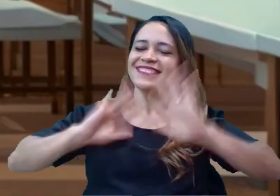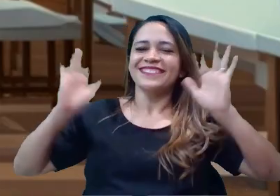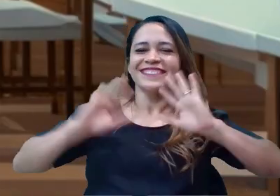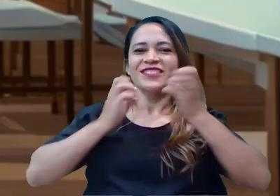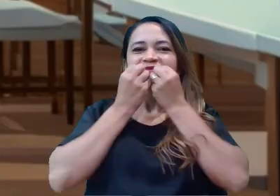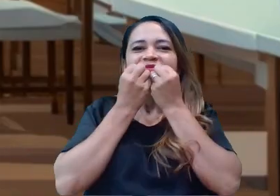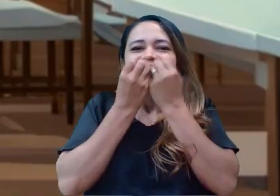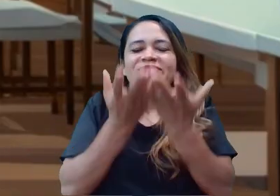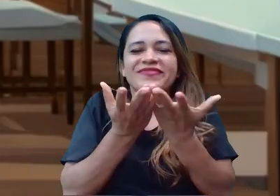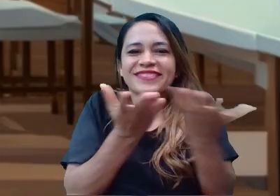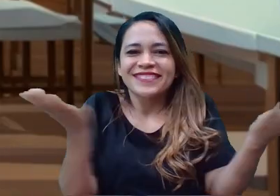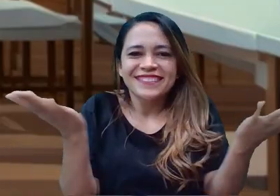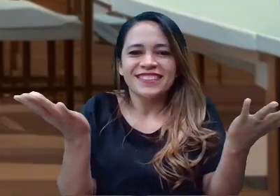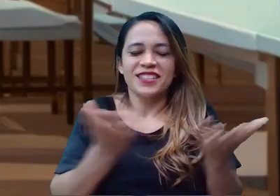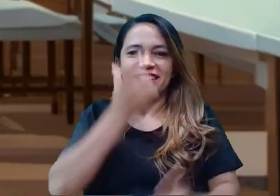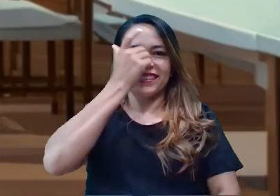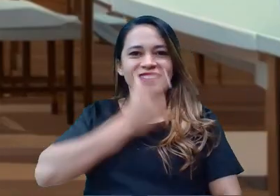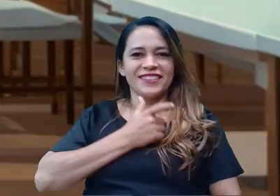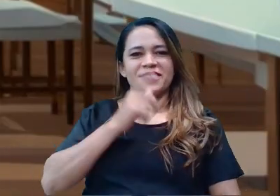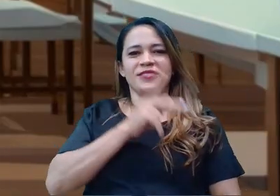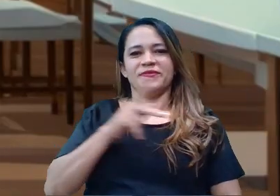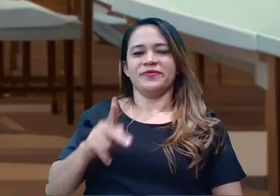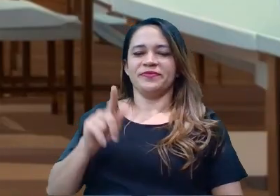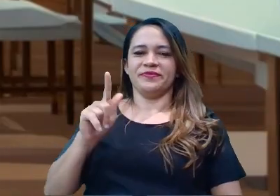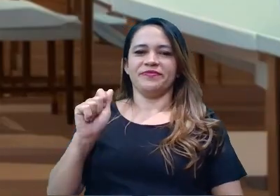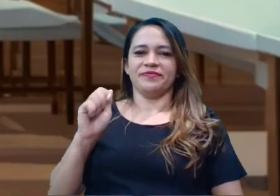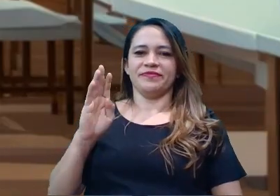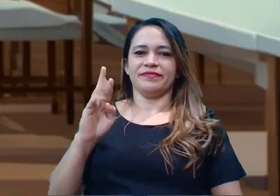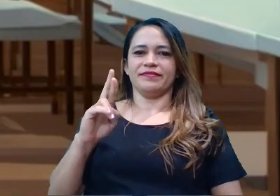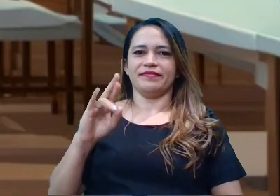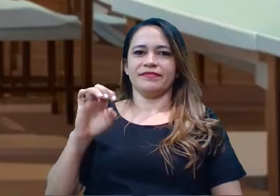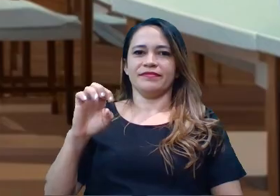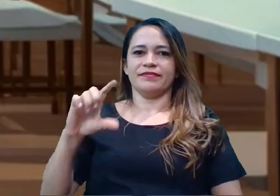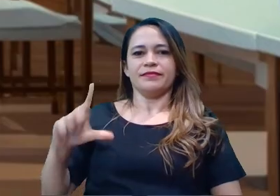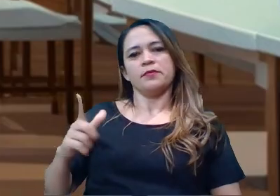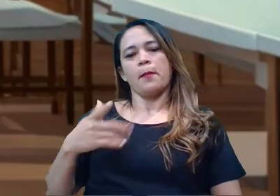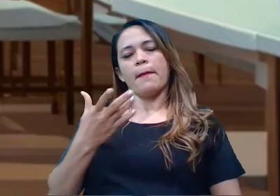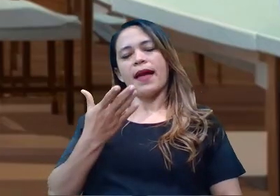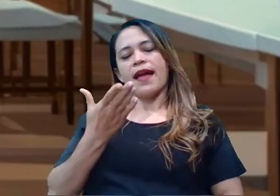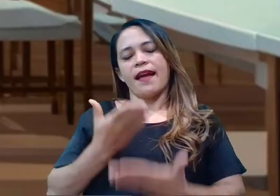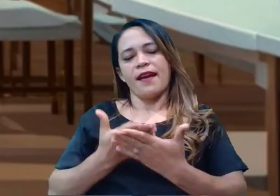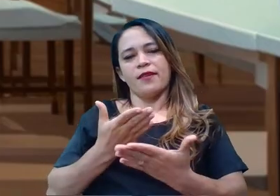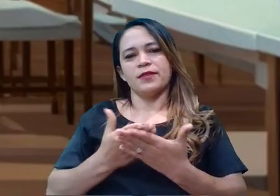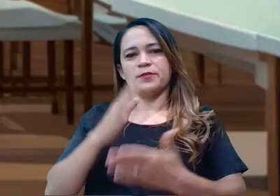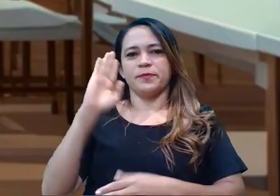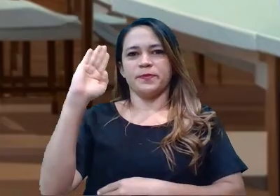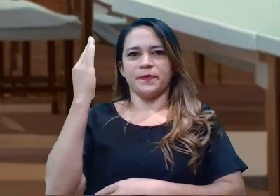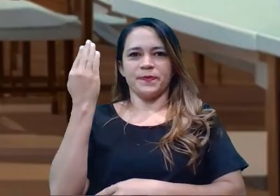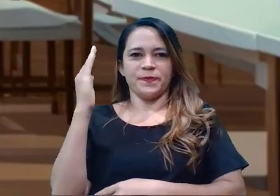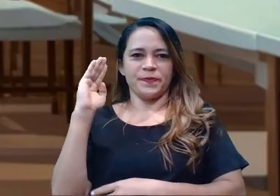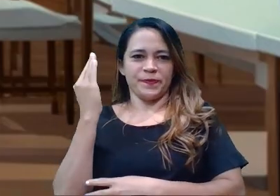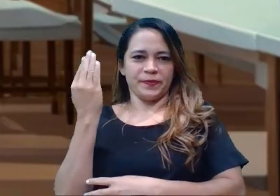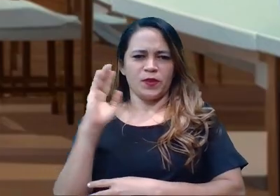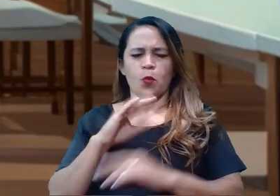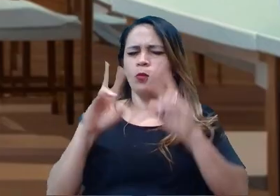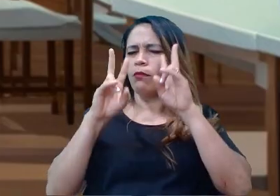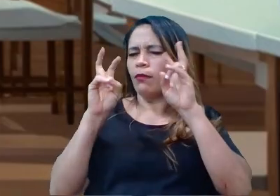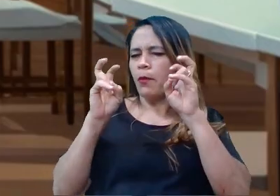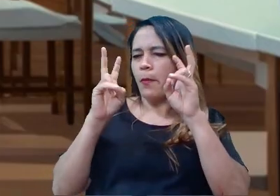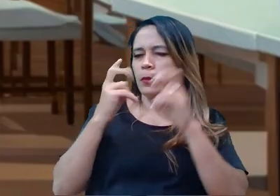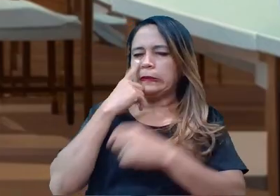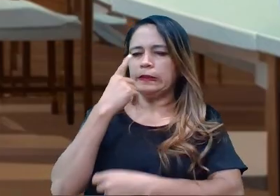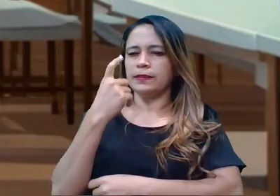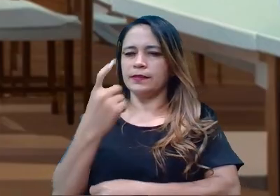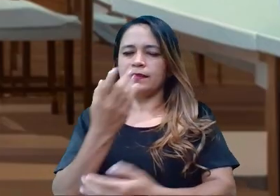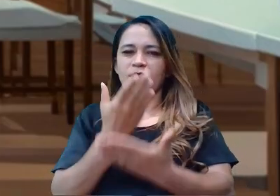pessoal, tudo bem com vocês? Sou eu aqui, professor Gabriel, para mais uma aula de biologia com vocês. Um tema bem interessante da